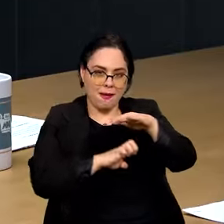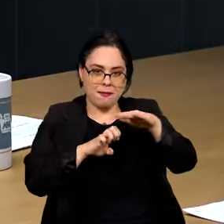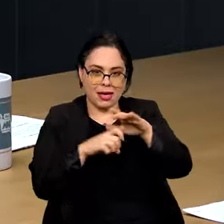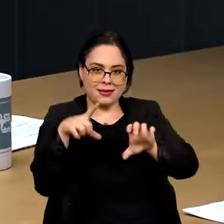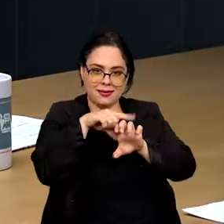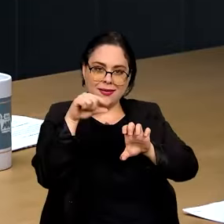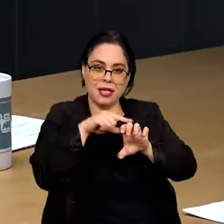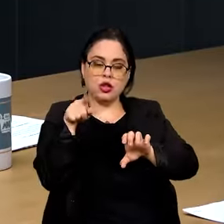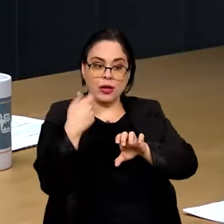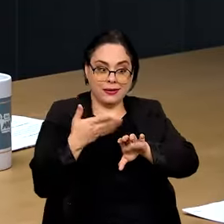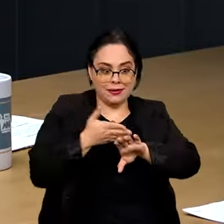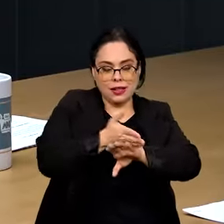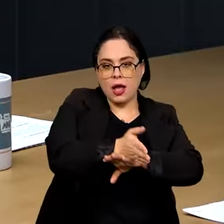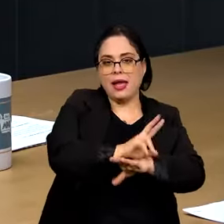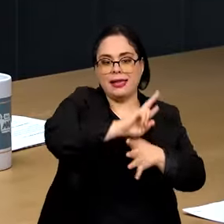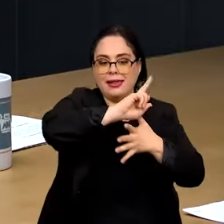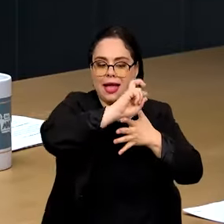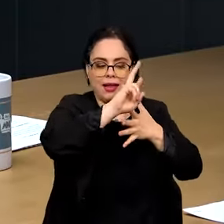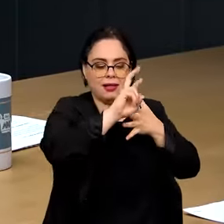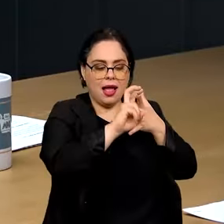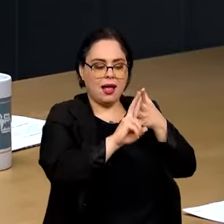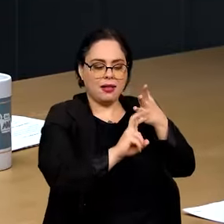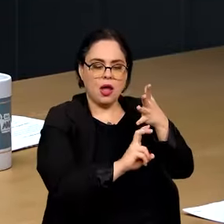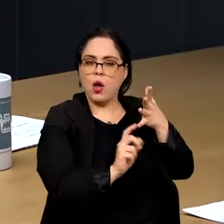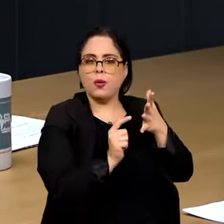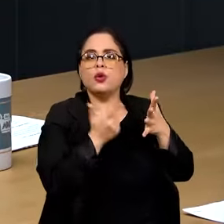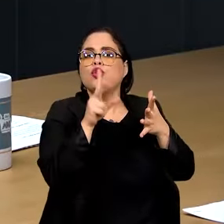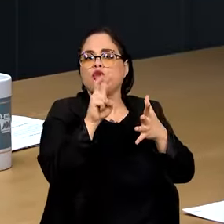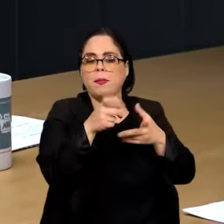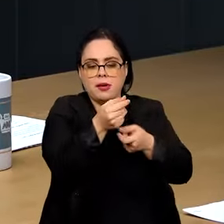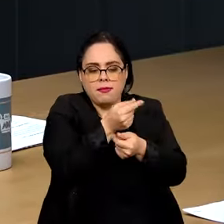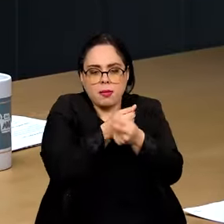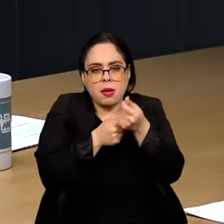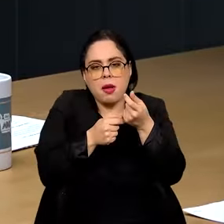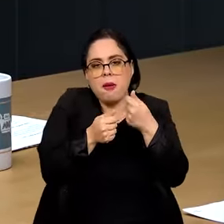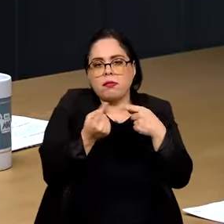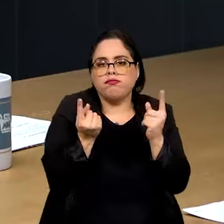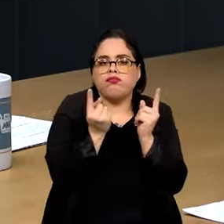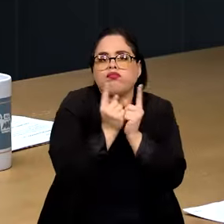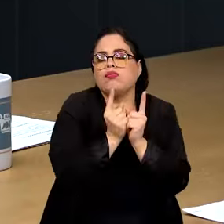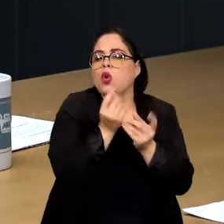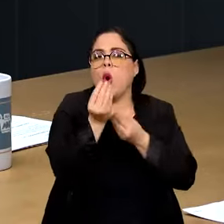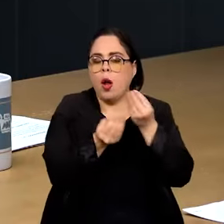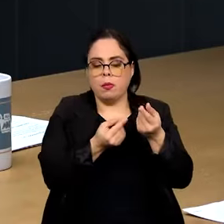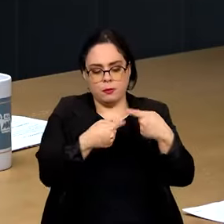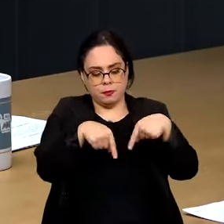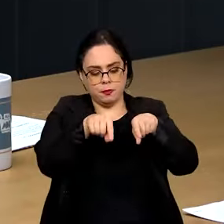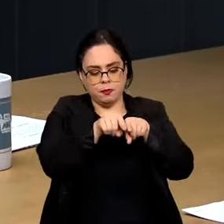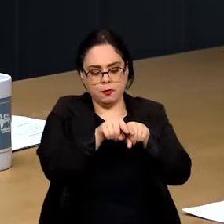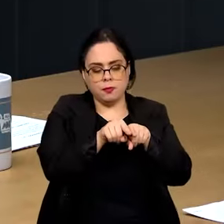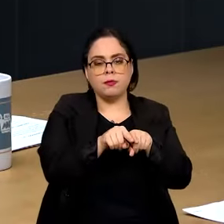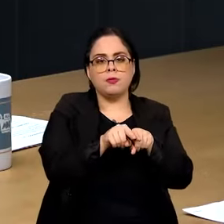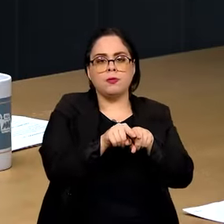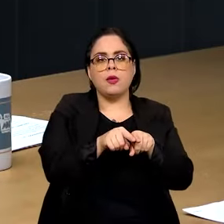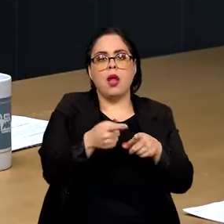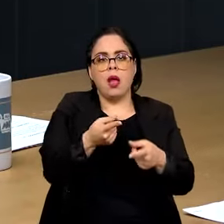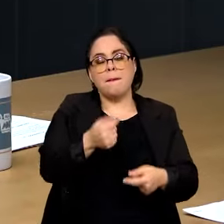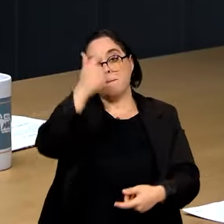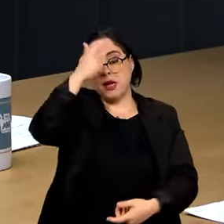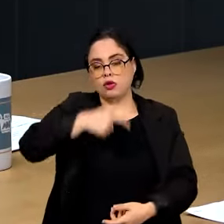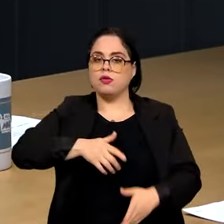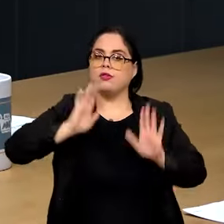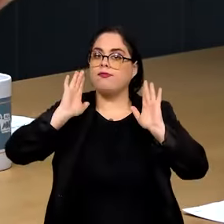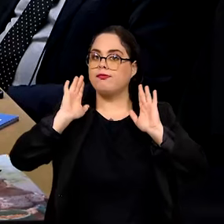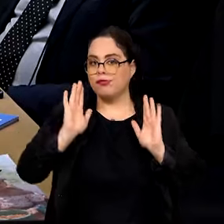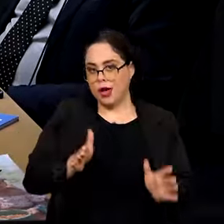empreendedores mas a gente agora entrou nas nossas outras ações né de inclusão socioeconômica que são essas parcerias para destinar as pessoas